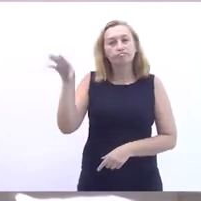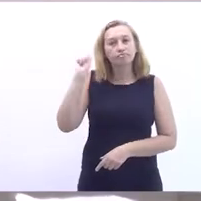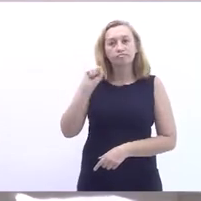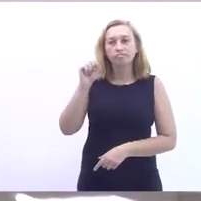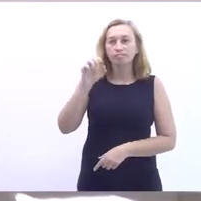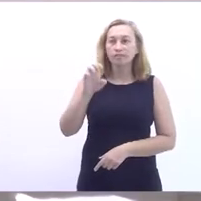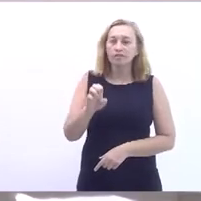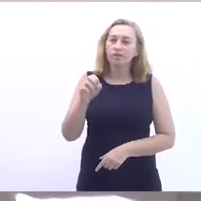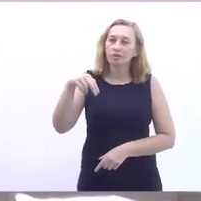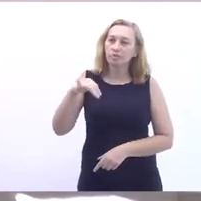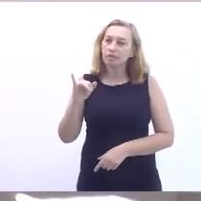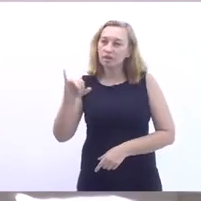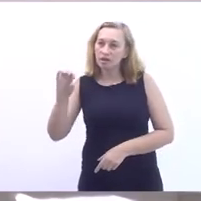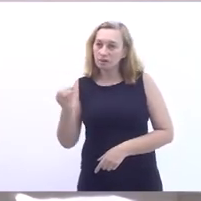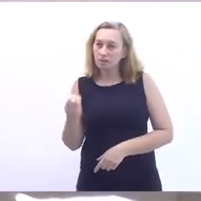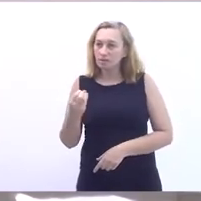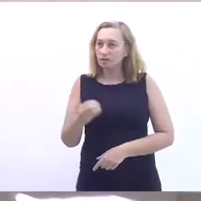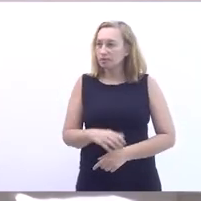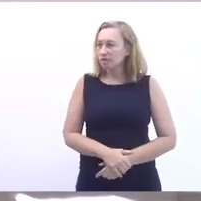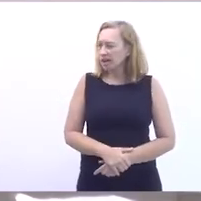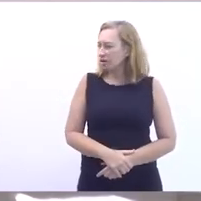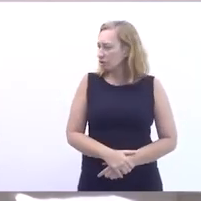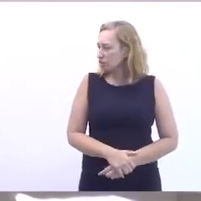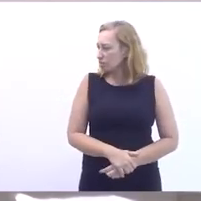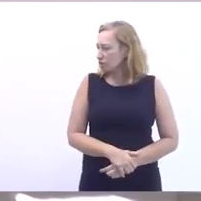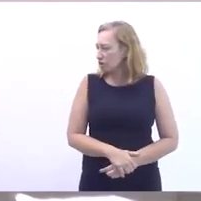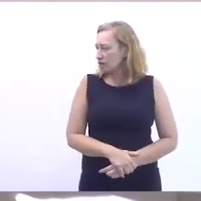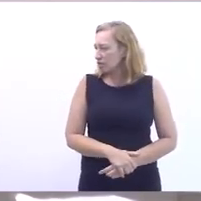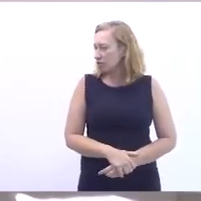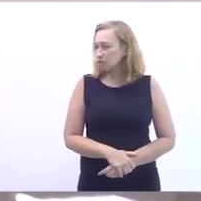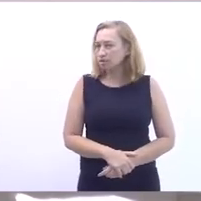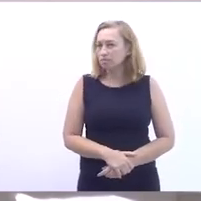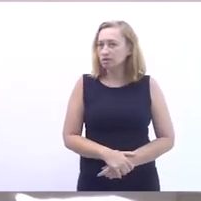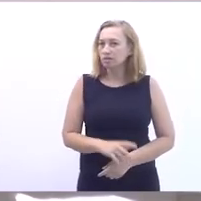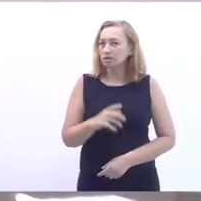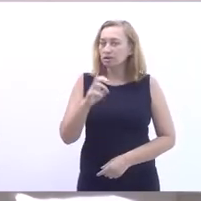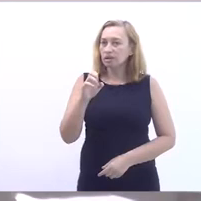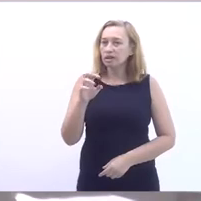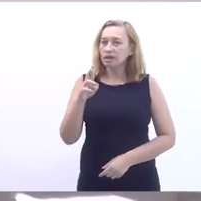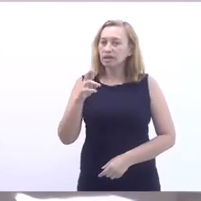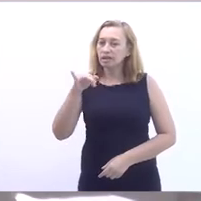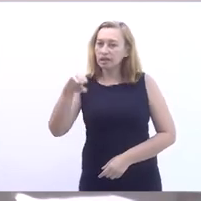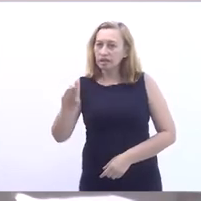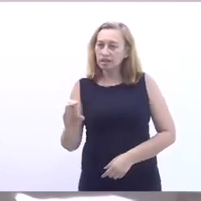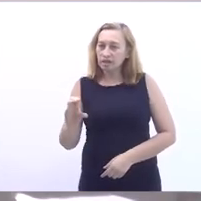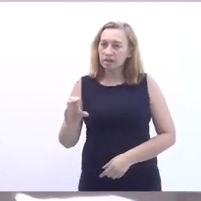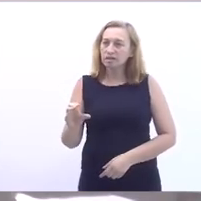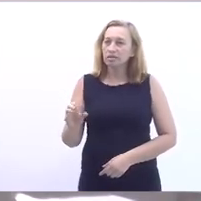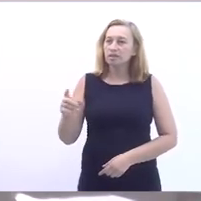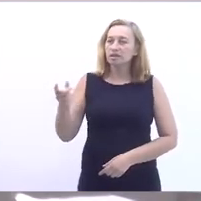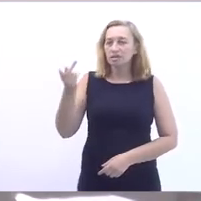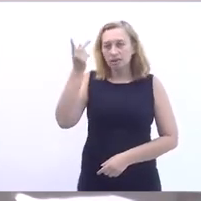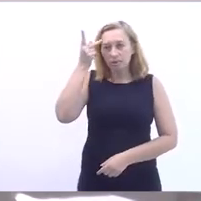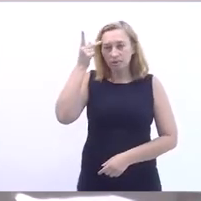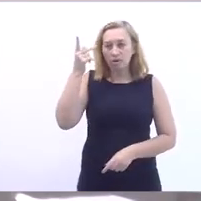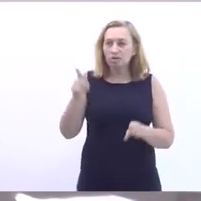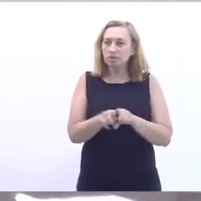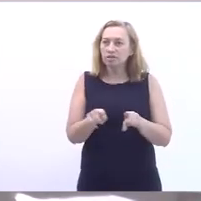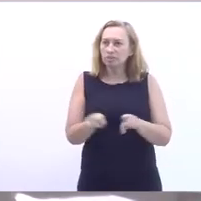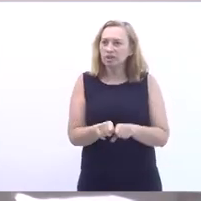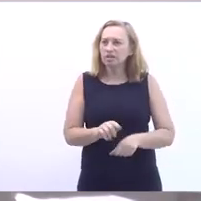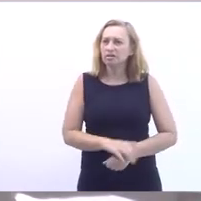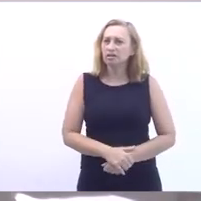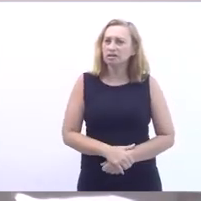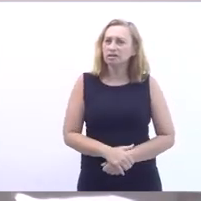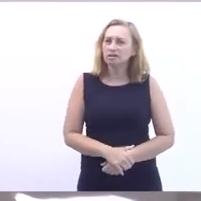Figueiredo que tá aqui conosco historicamente tem participado o Eric veio de São Paulo especialmente vai ter que também dá uma